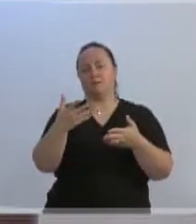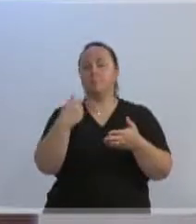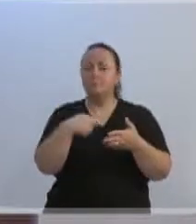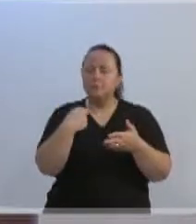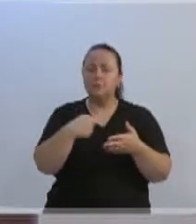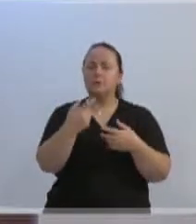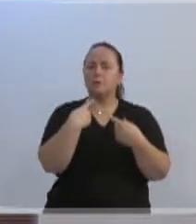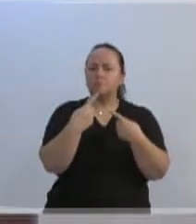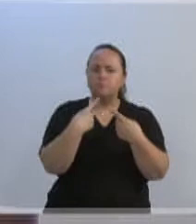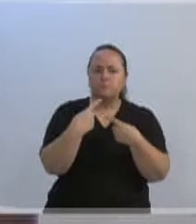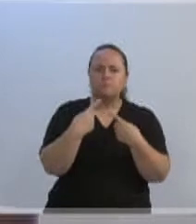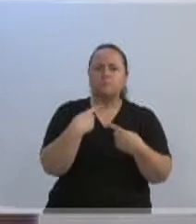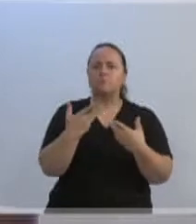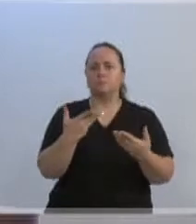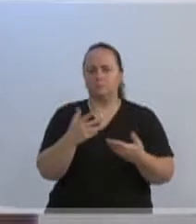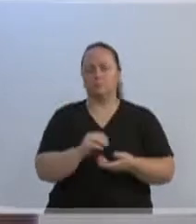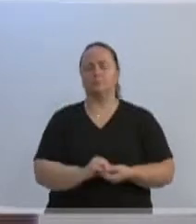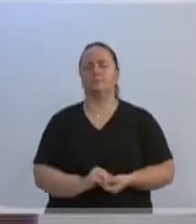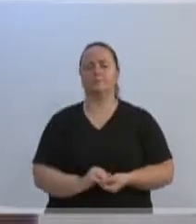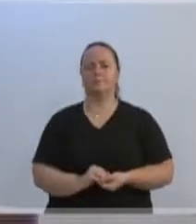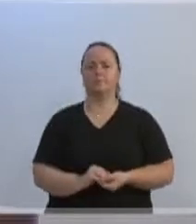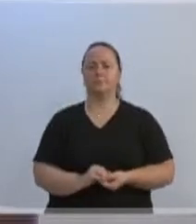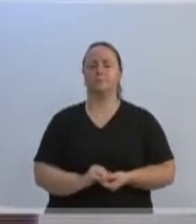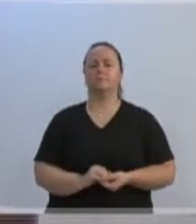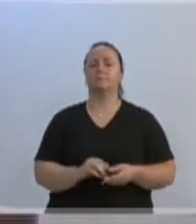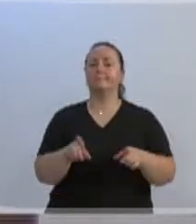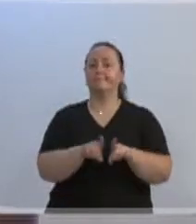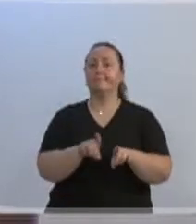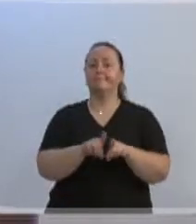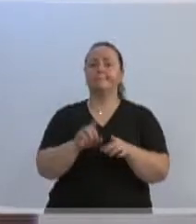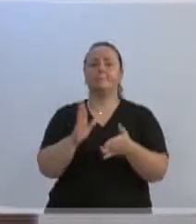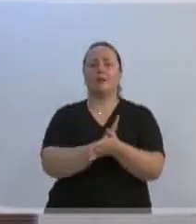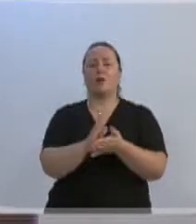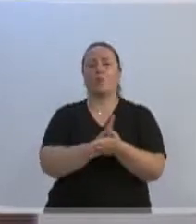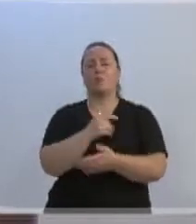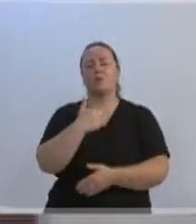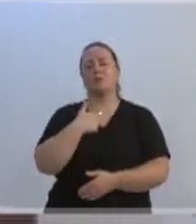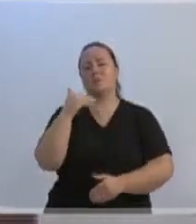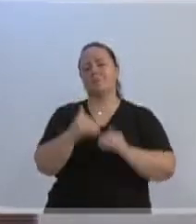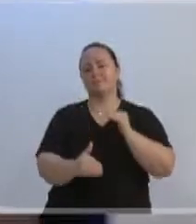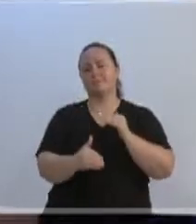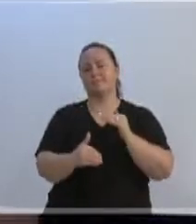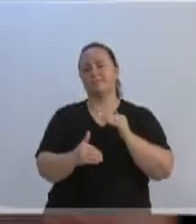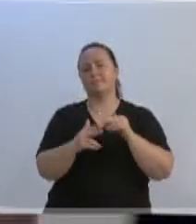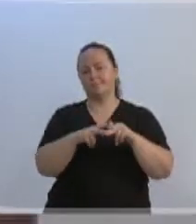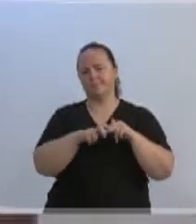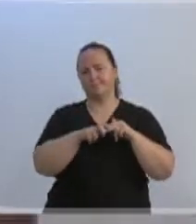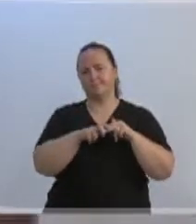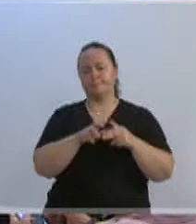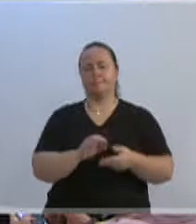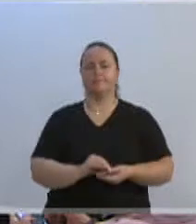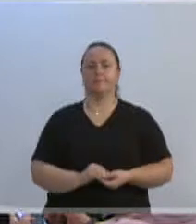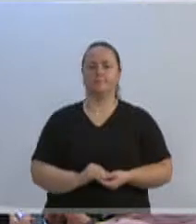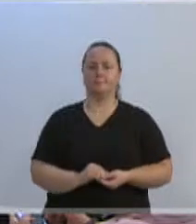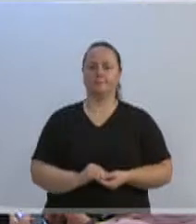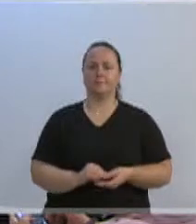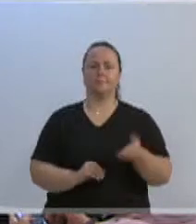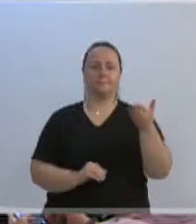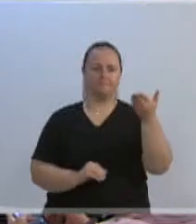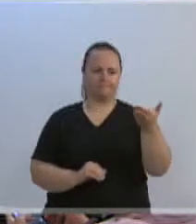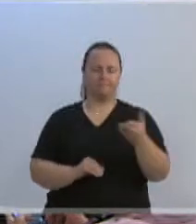como compreender como as questões em algumas por cima avaliando aqui são discordâncias dever do vereador jovino cardoso